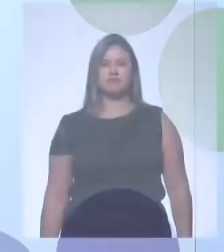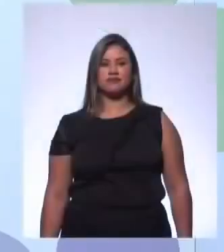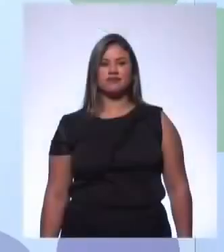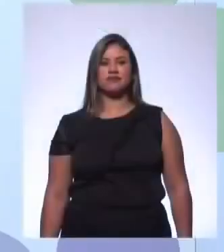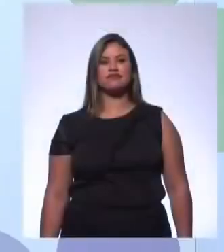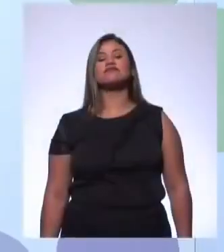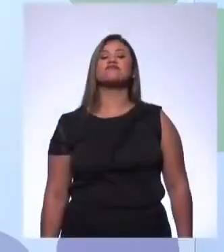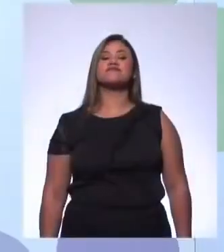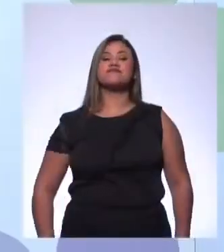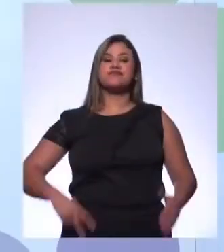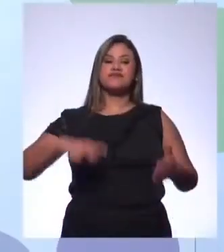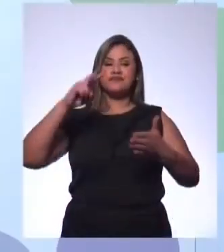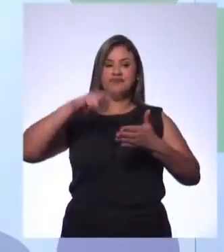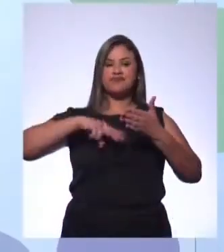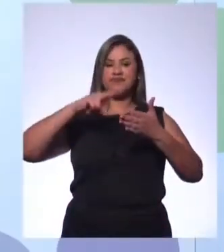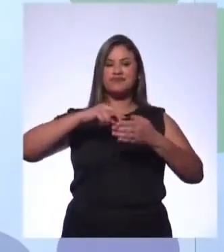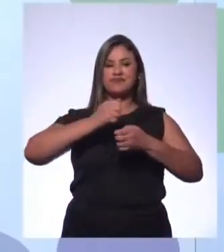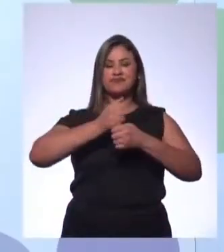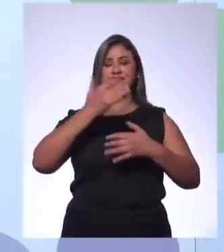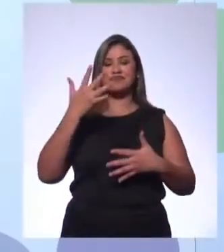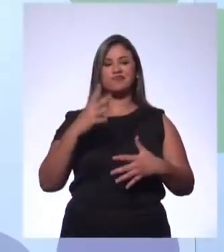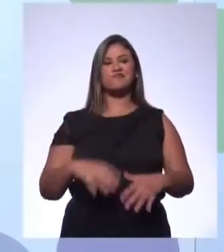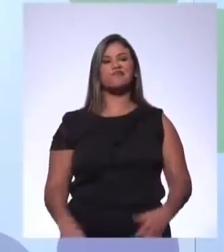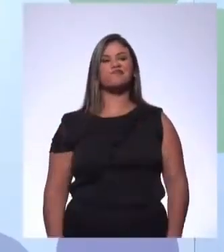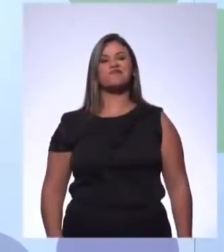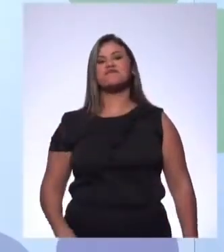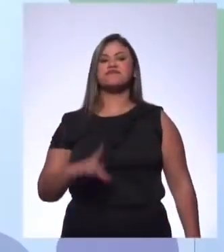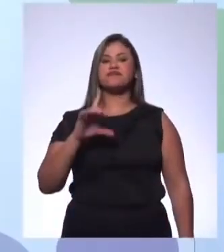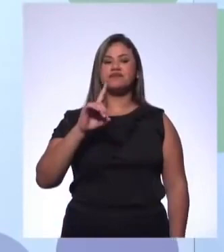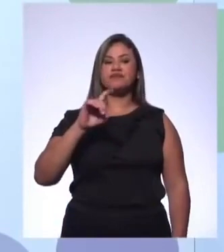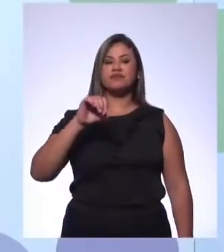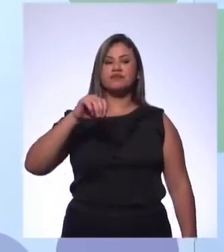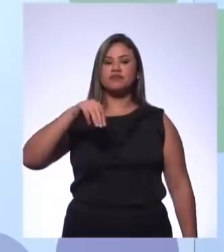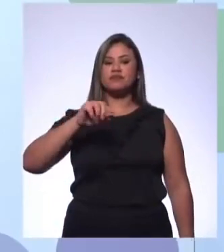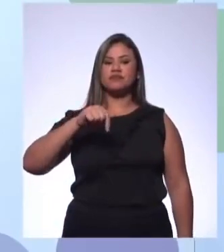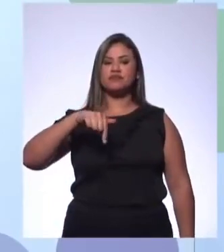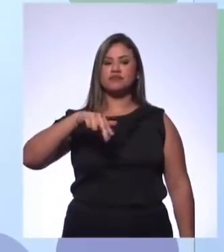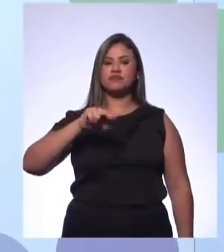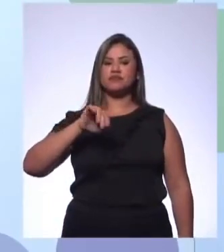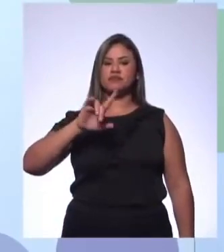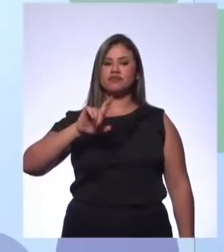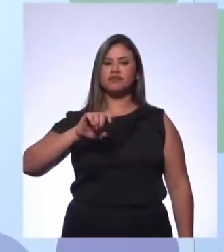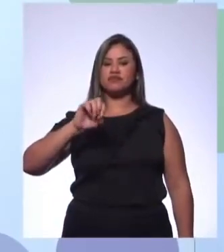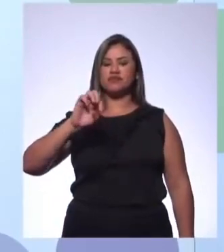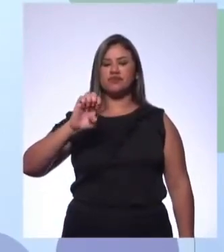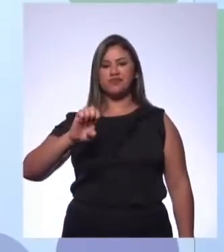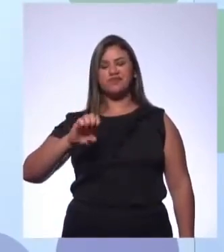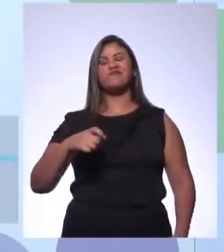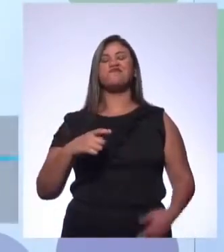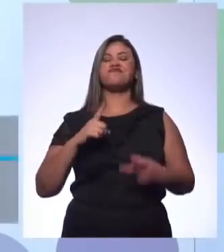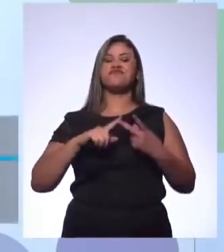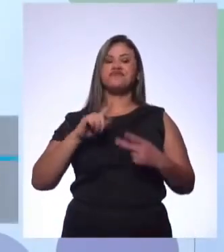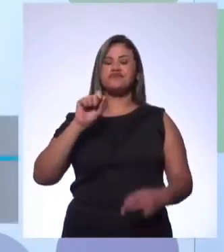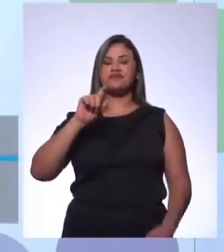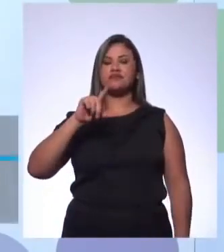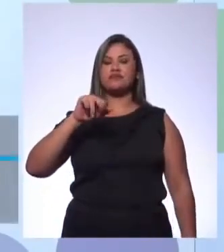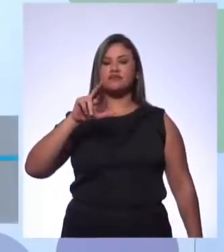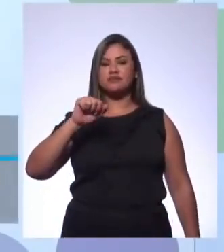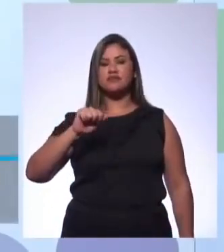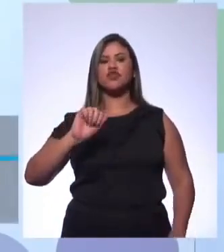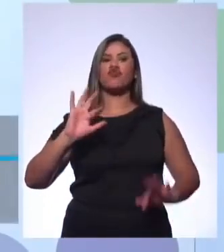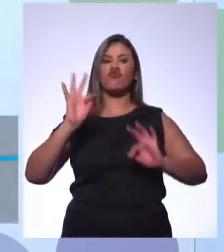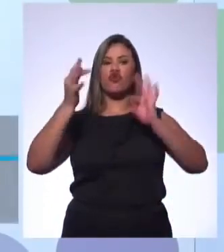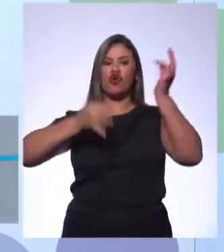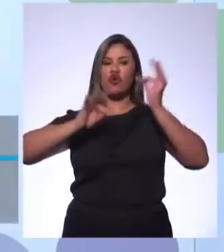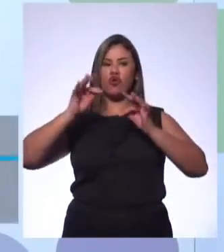E vamos aos leitores aqui. O Vitor fala Don Quixote, a Aline fala alguma história de folclore, a Pro Roseli